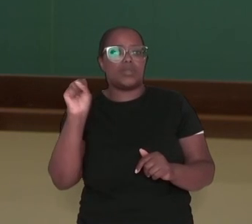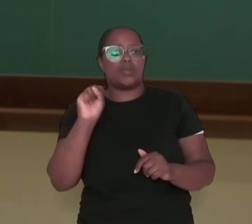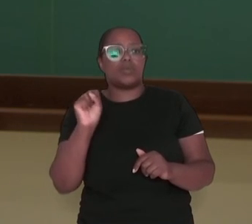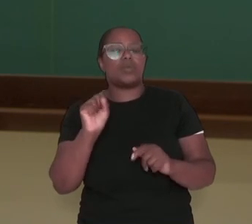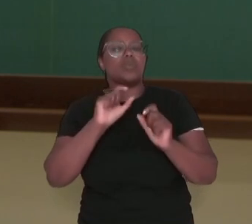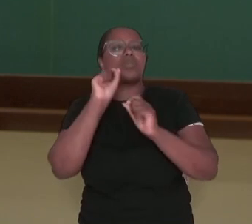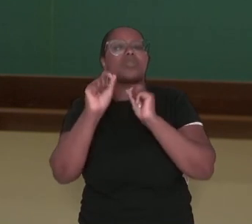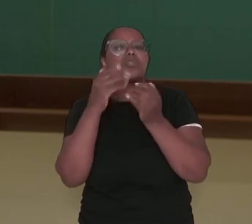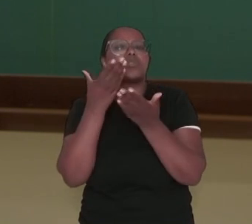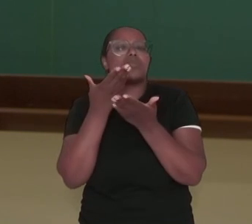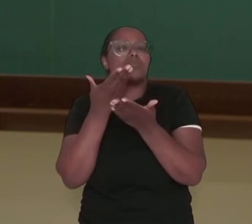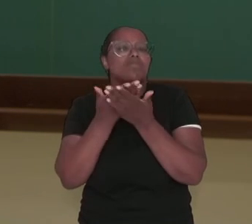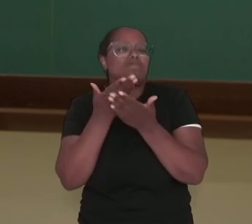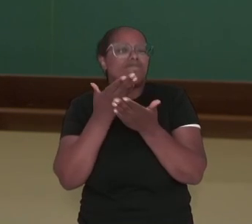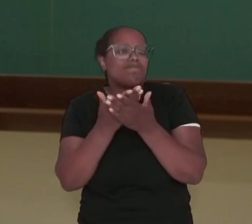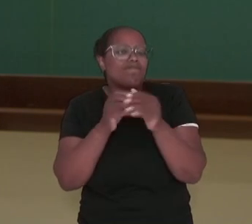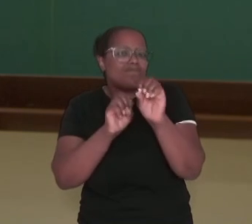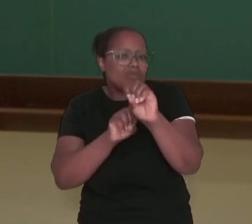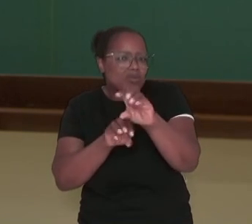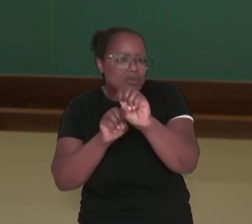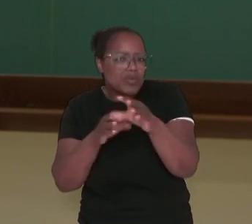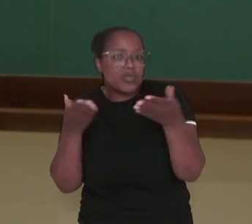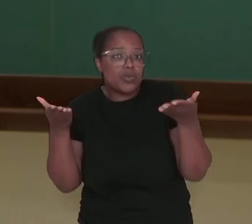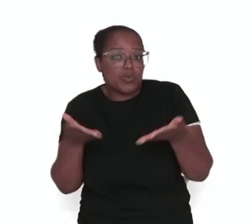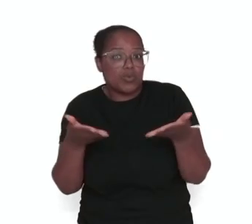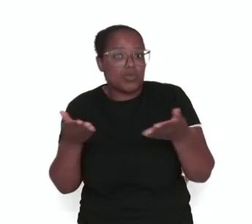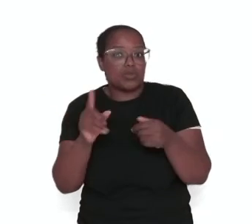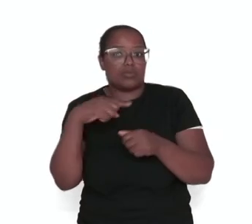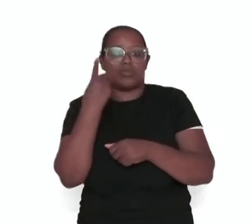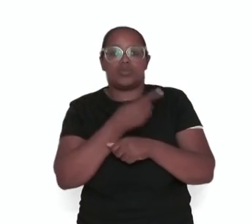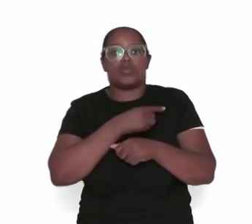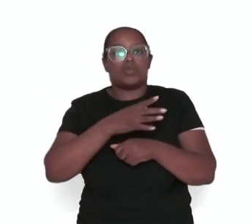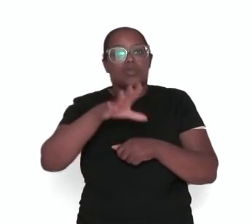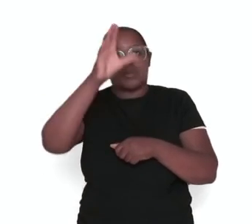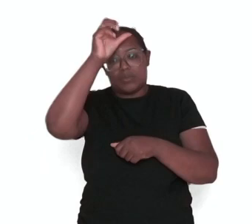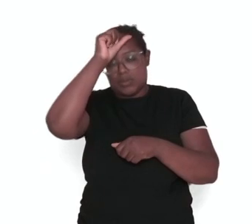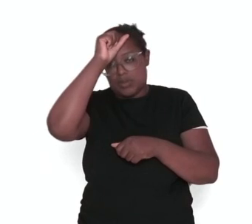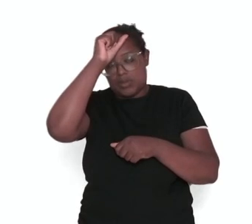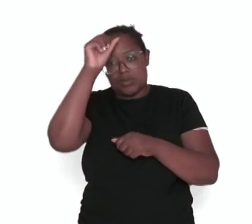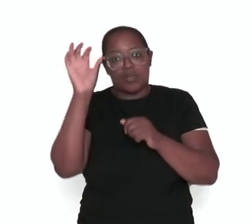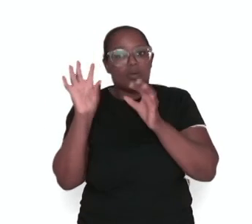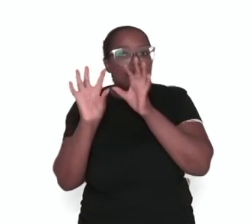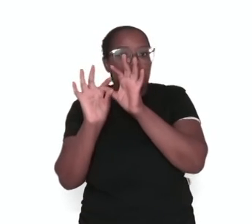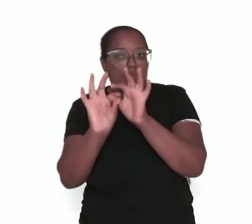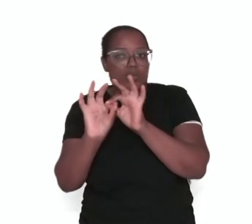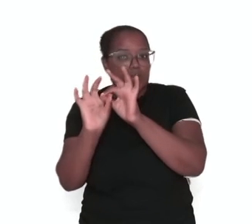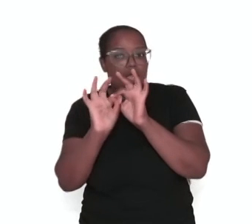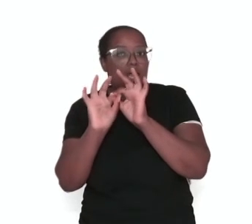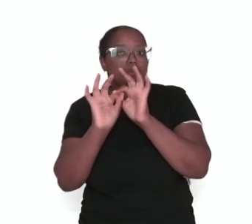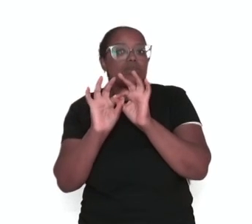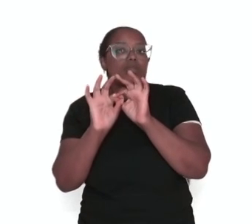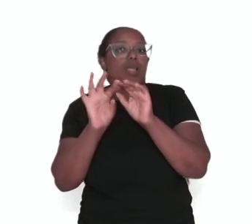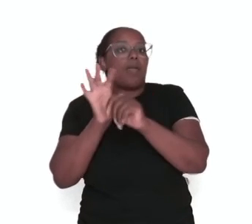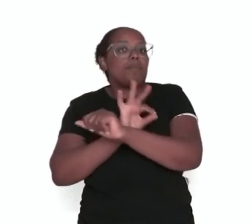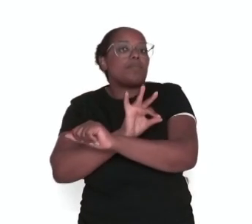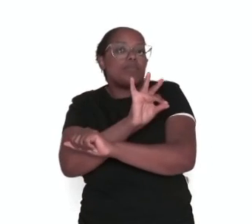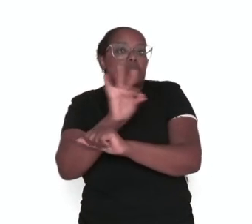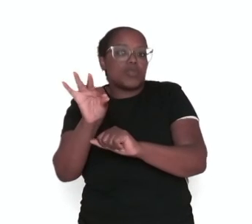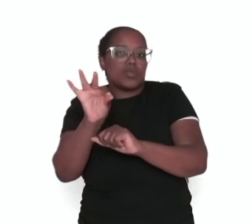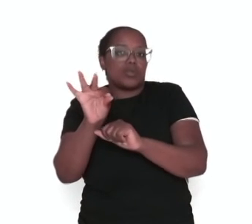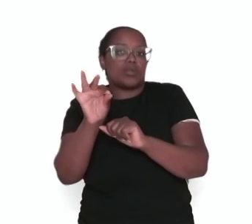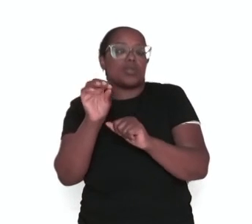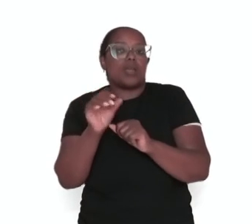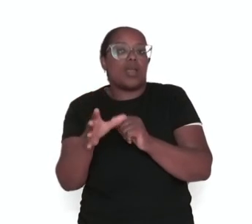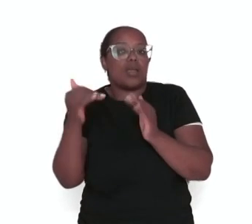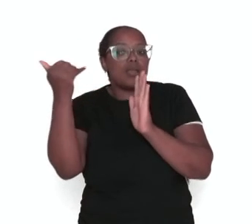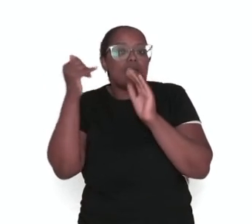Que vimos nessa aula, pessoal? Então, nessa aula, nós falamos sobre as unidades de medida de armazenamento, entre elas o bit